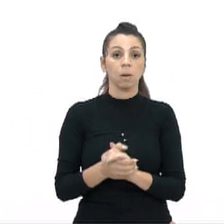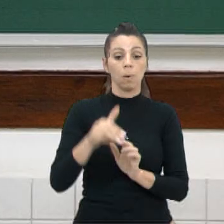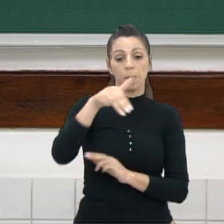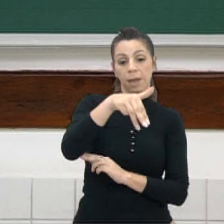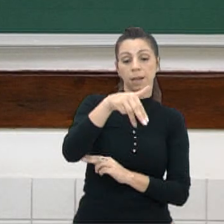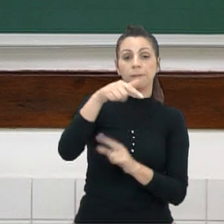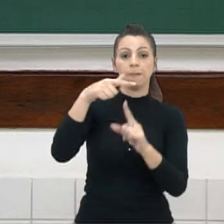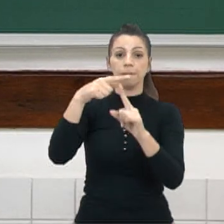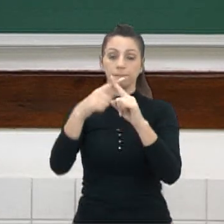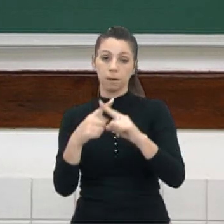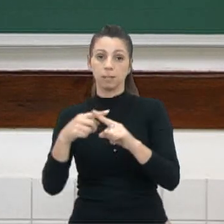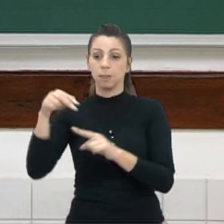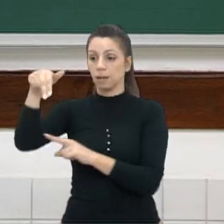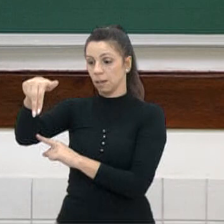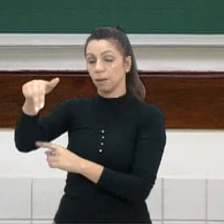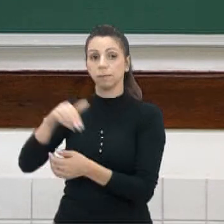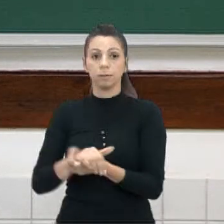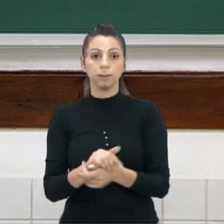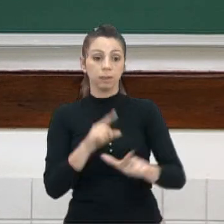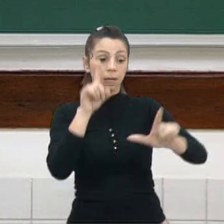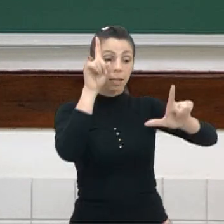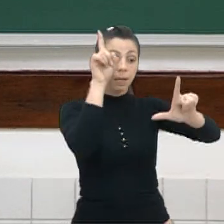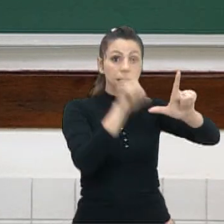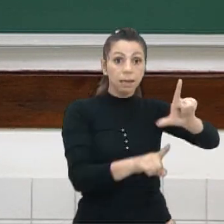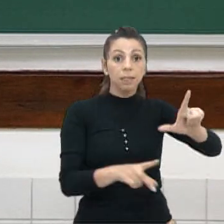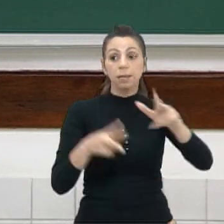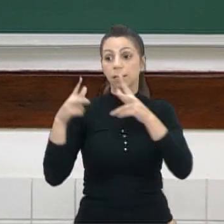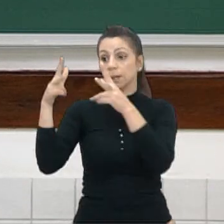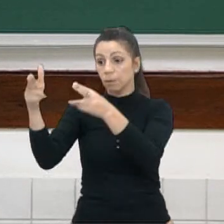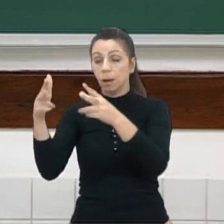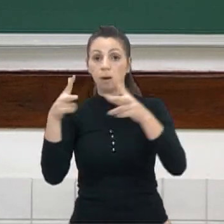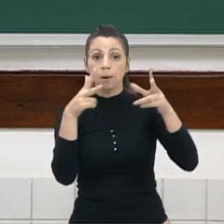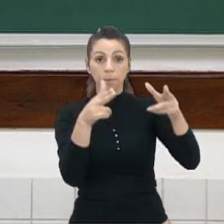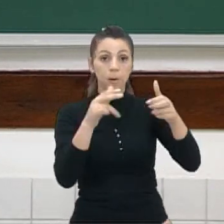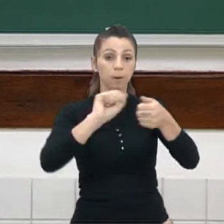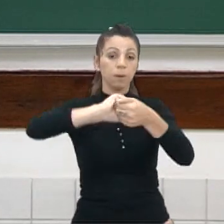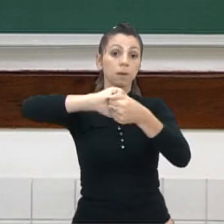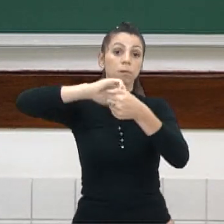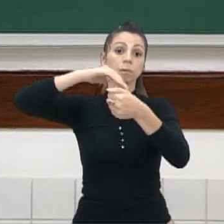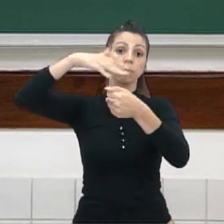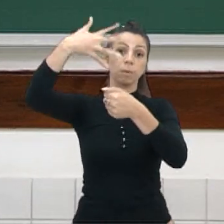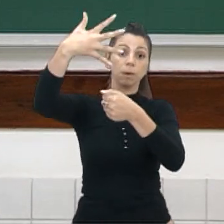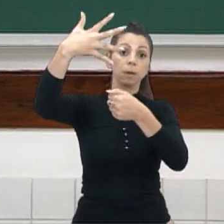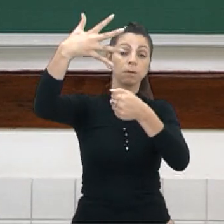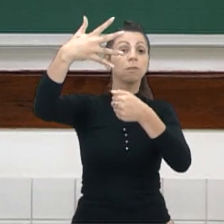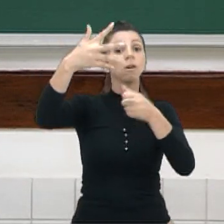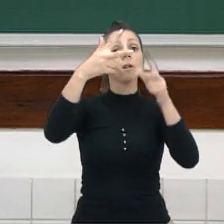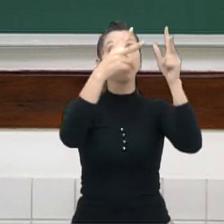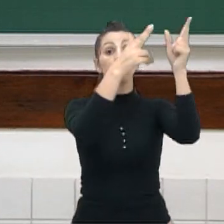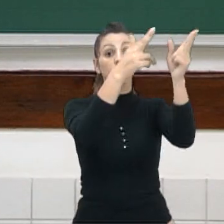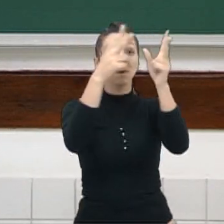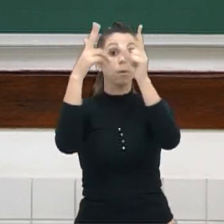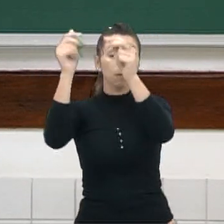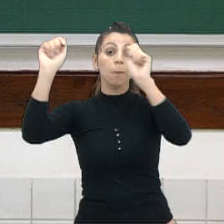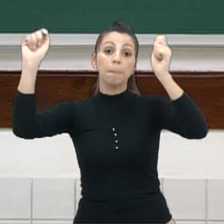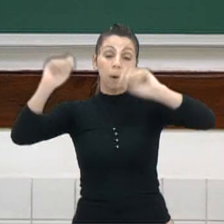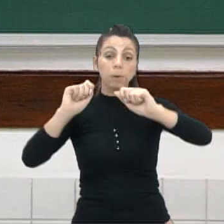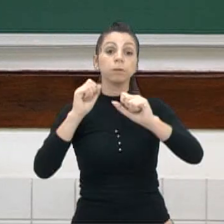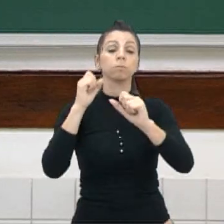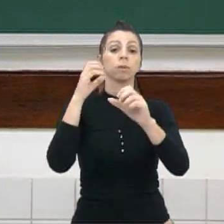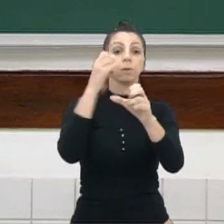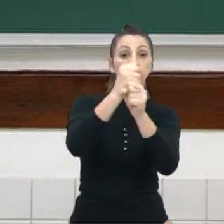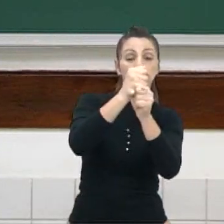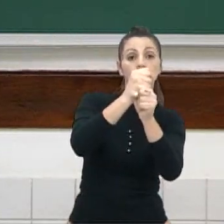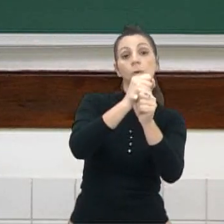vezes M. O problema é você ter as mesmas letras e os mesmos expoentes, para você poder somar e subtrair os coeficientes